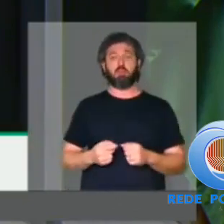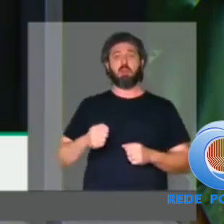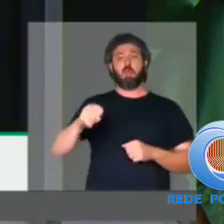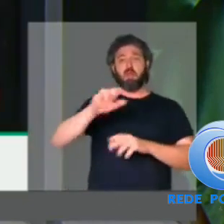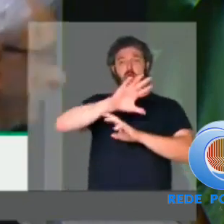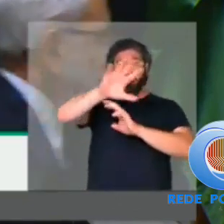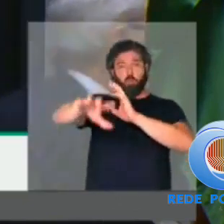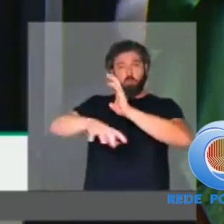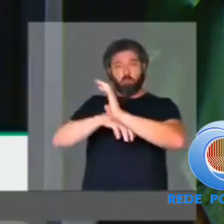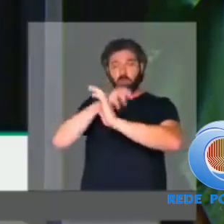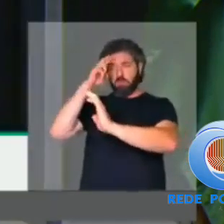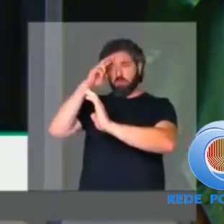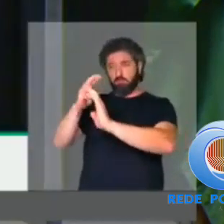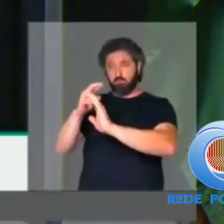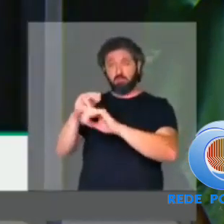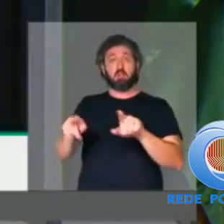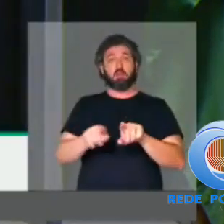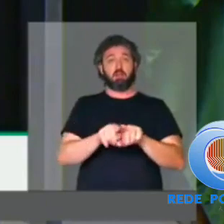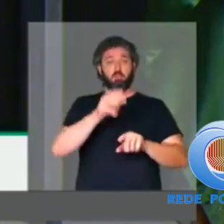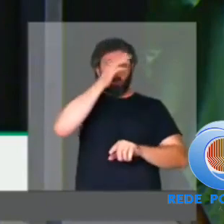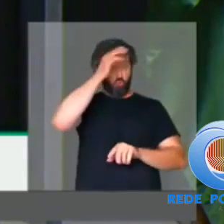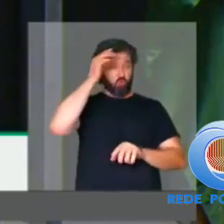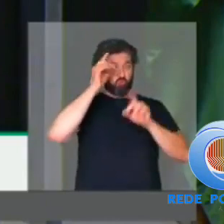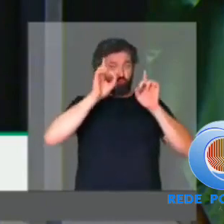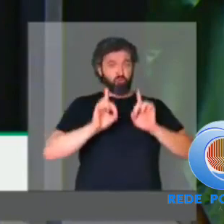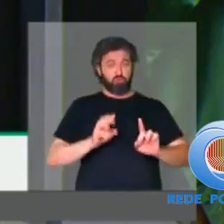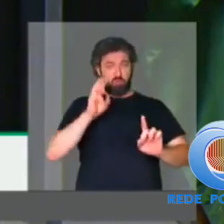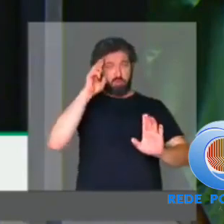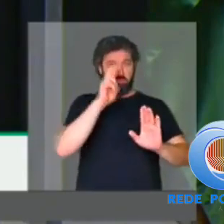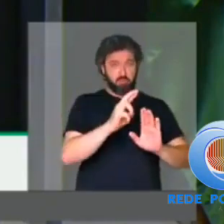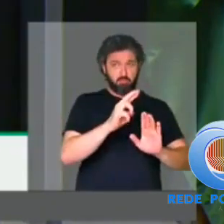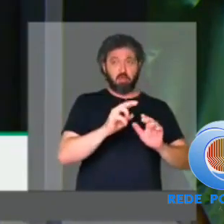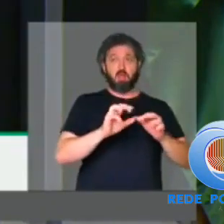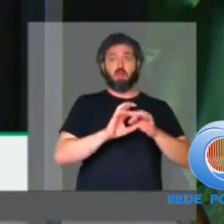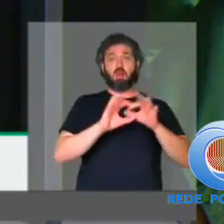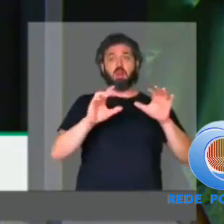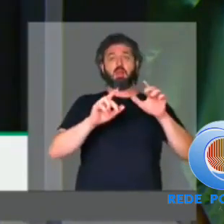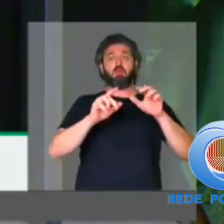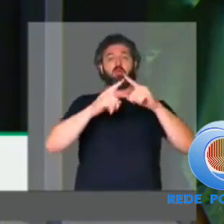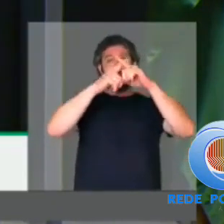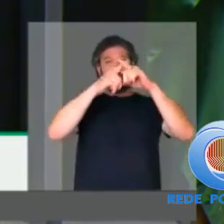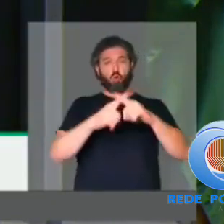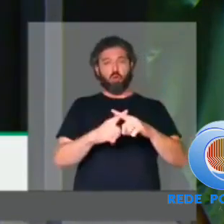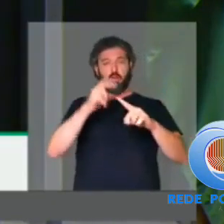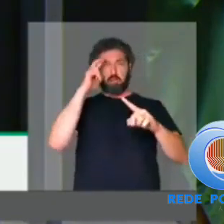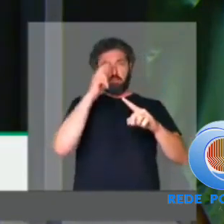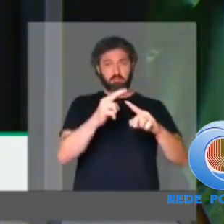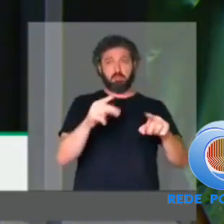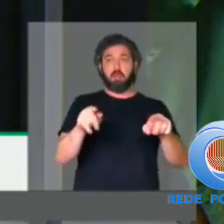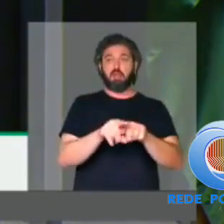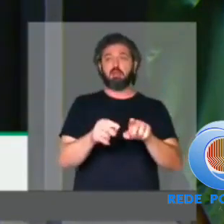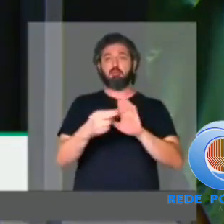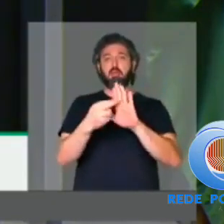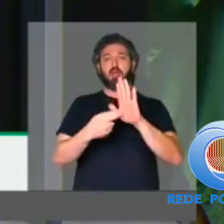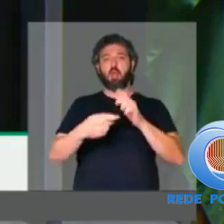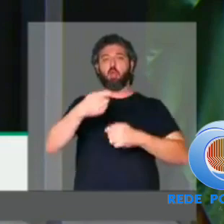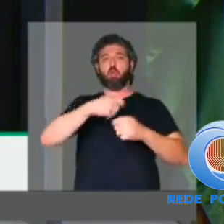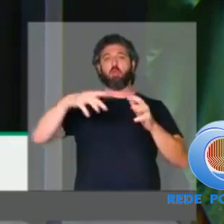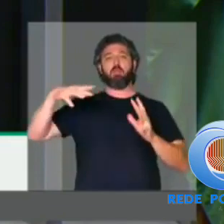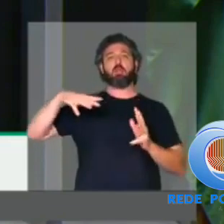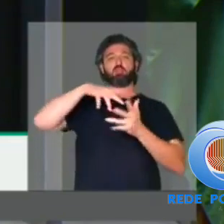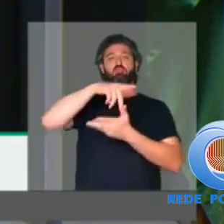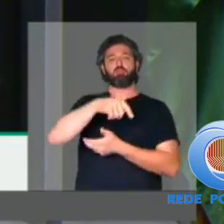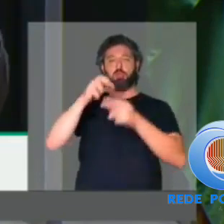meio ambiente, aos direitos do consumidor, à livre concorrência e às medidas e normas do comércio